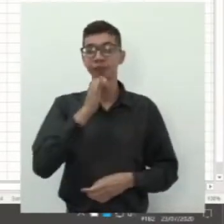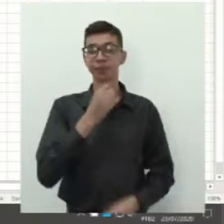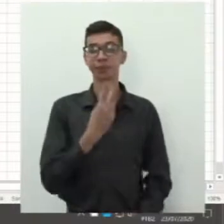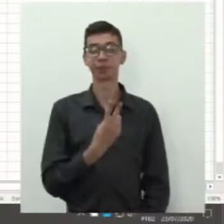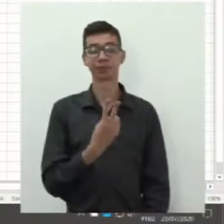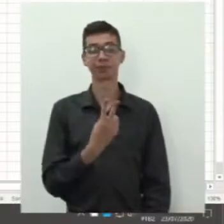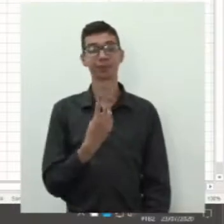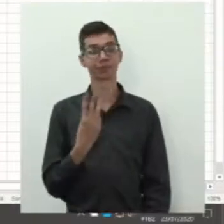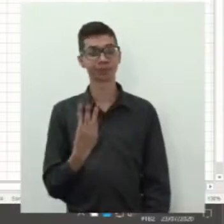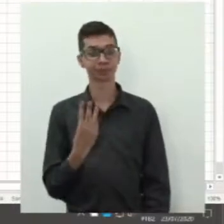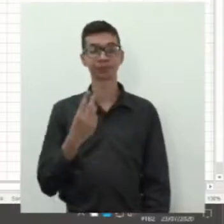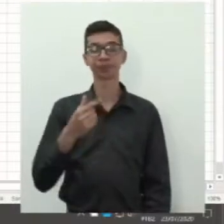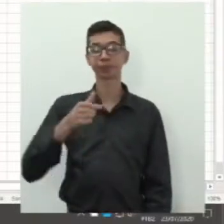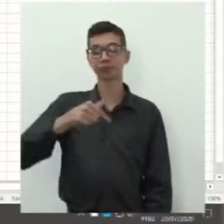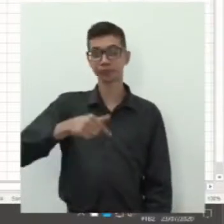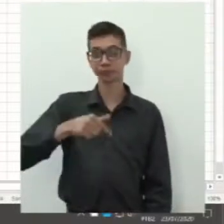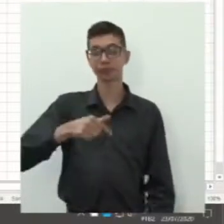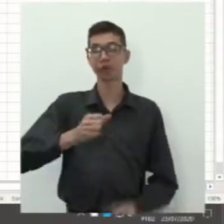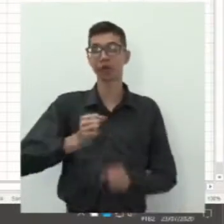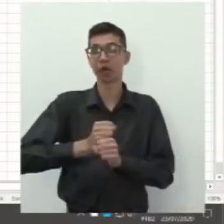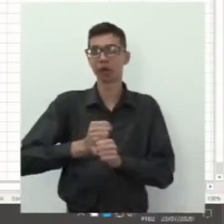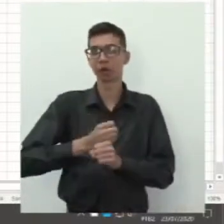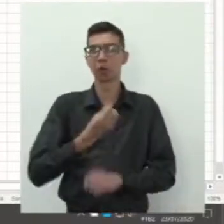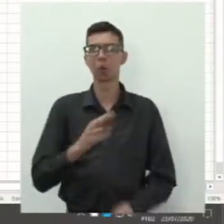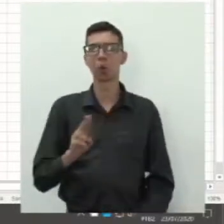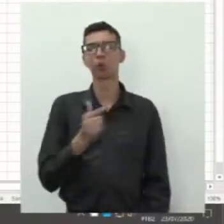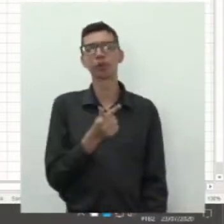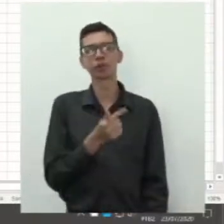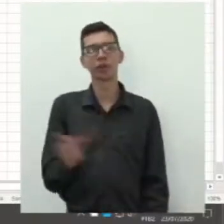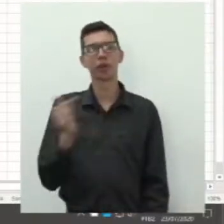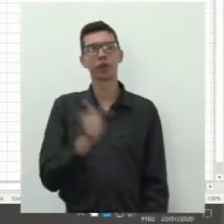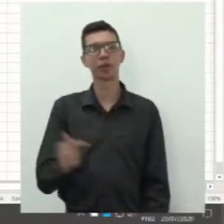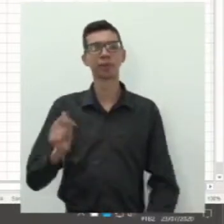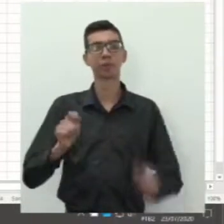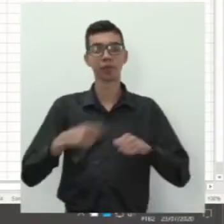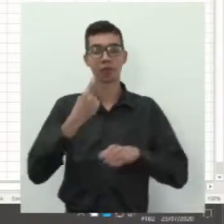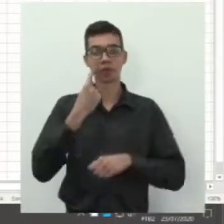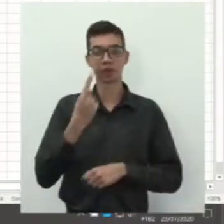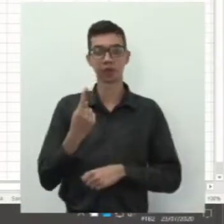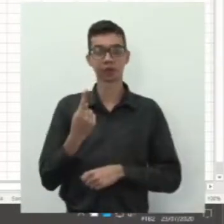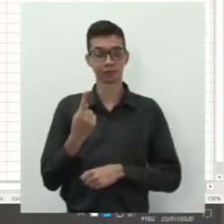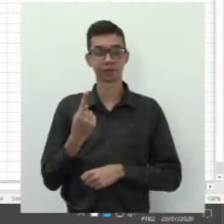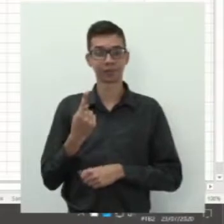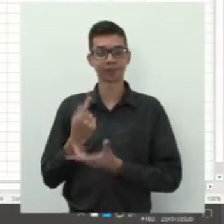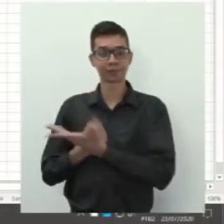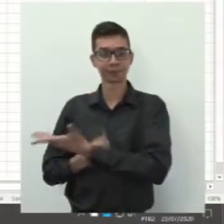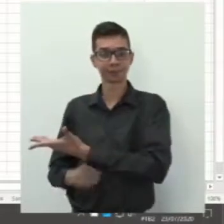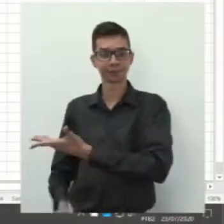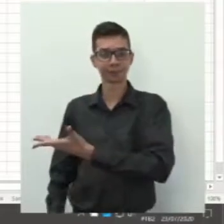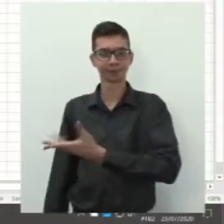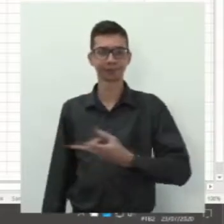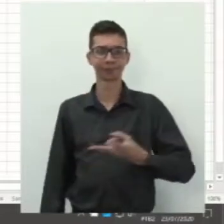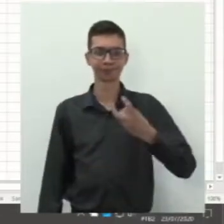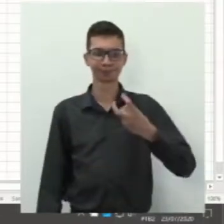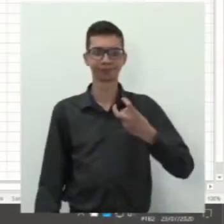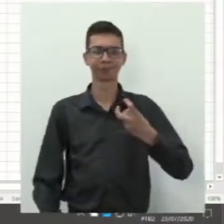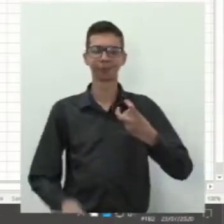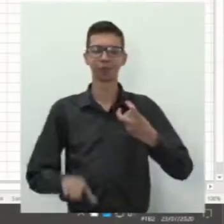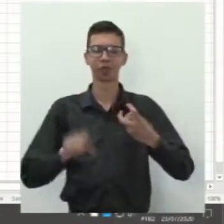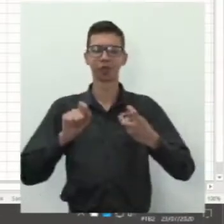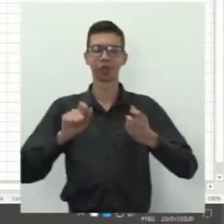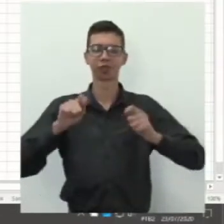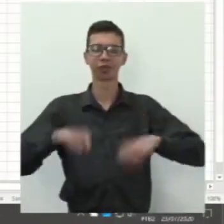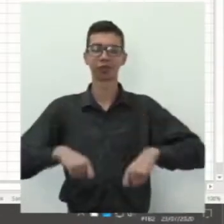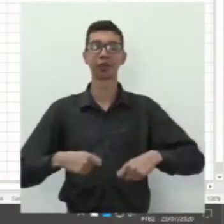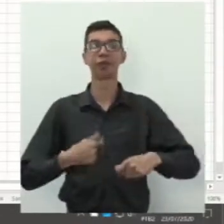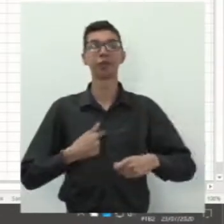cada ano, posso colocar por semana, por exemplo. Tá? Então, eu determino aqui para ele qual que é o padrão